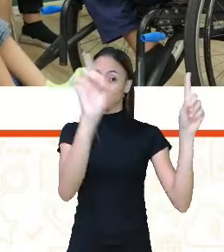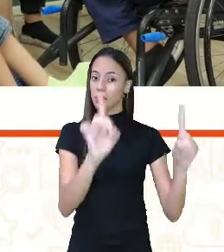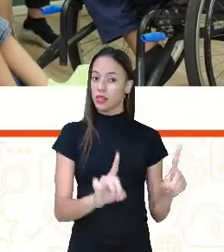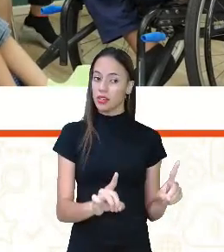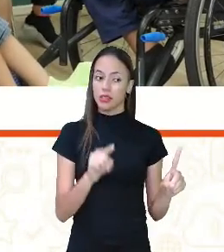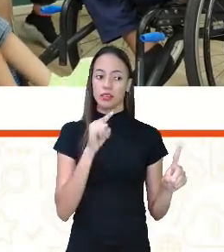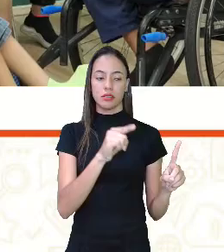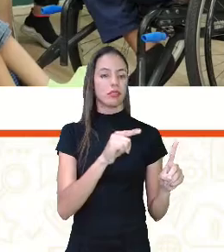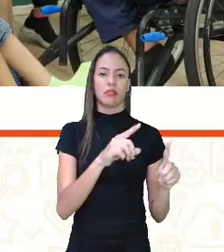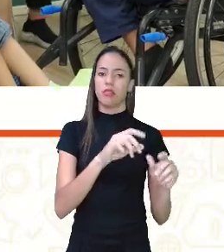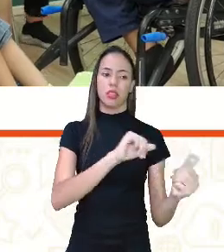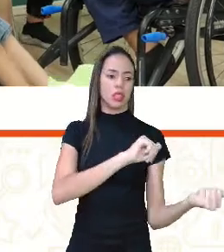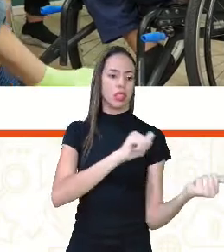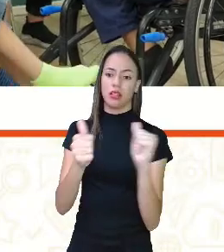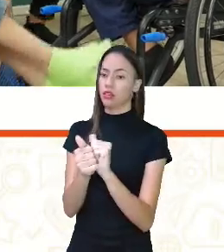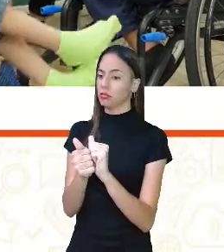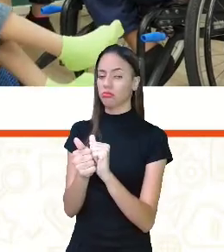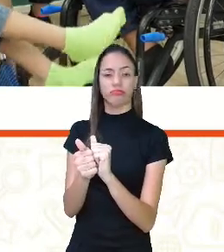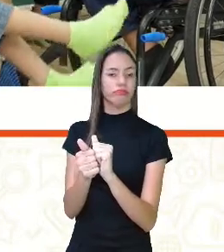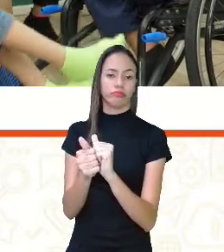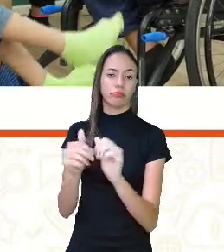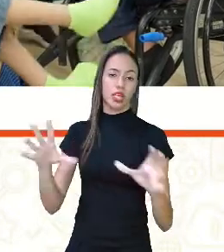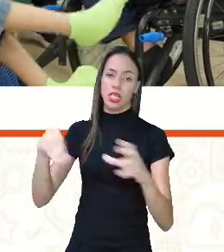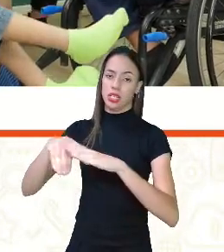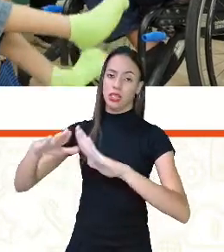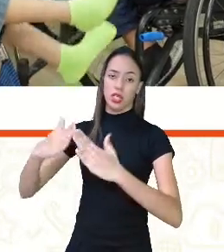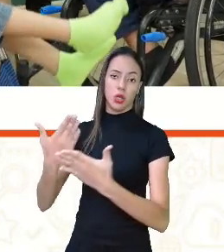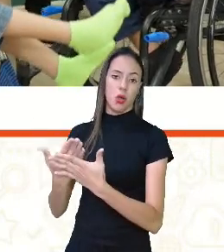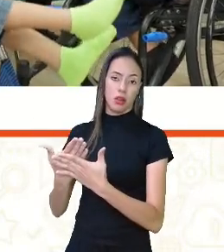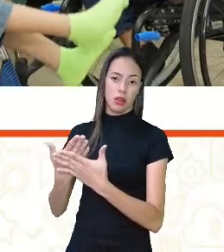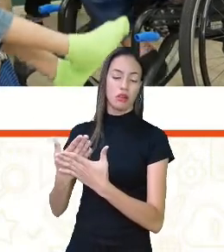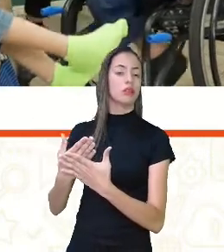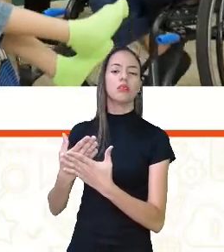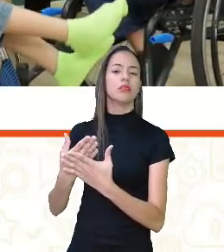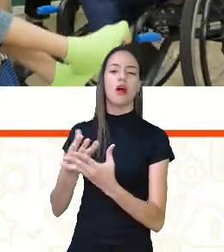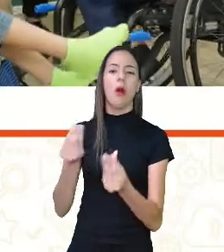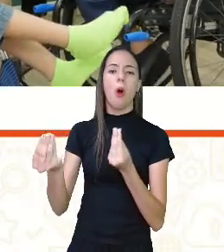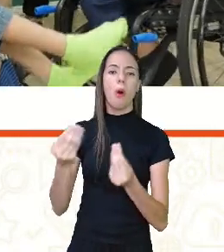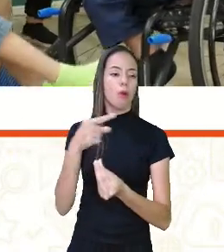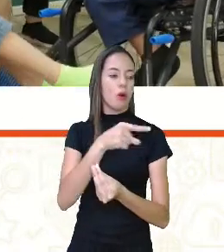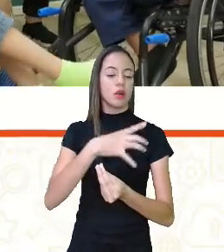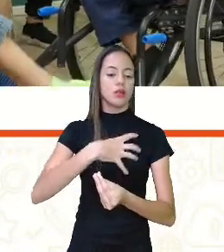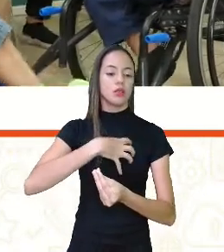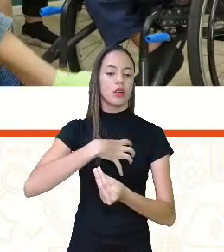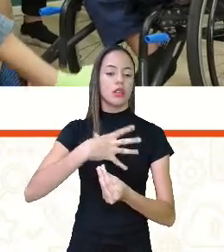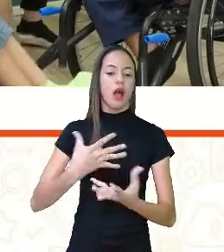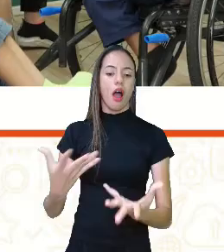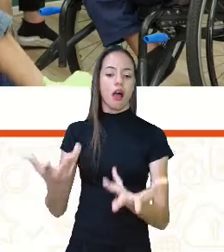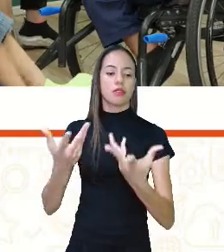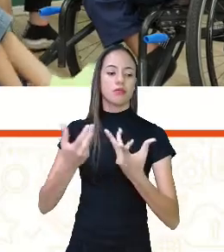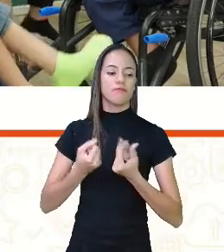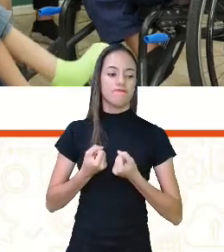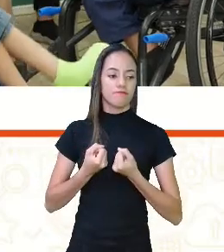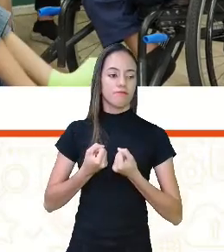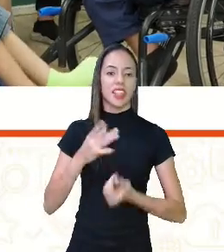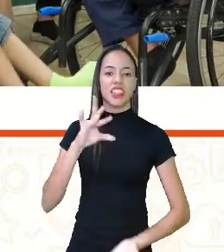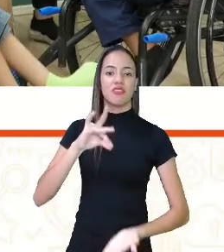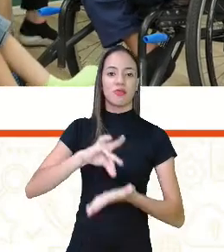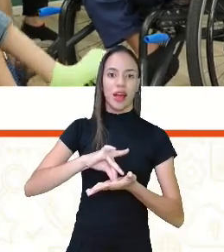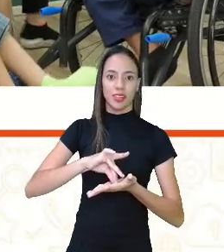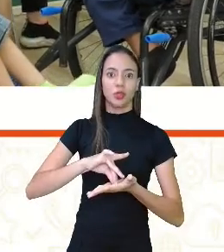deficiência adaptam-se muito bem às escolas, quando sentem-se, de fato, aceitos, compreendidos